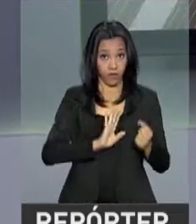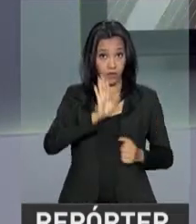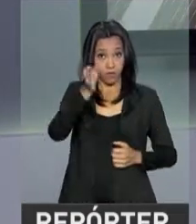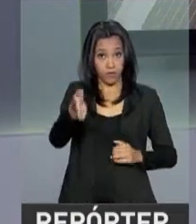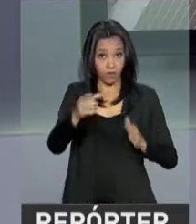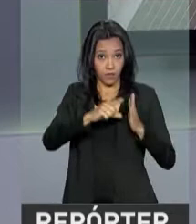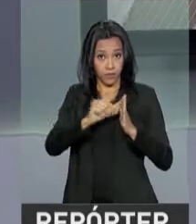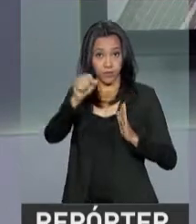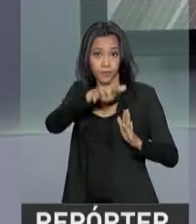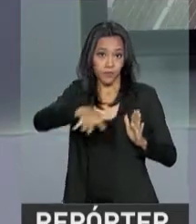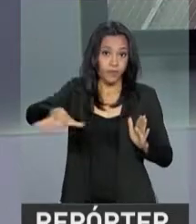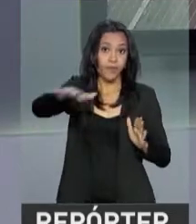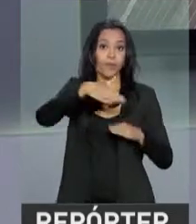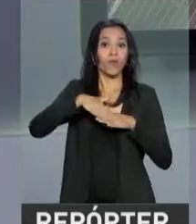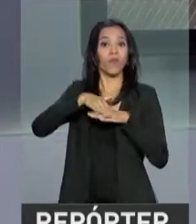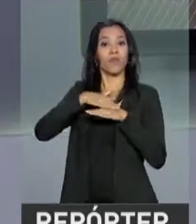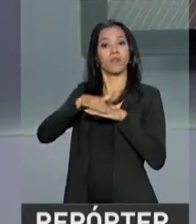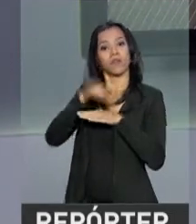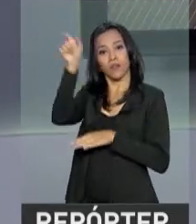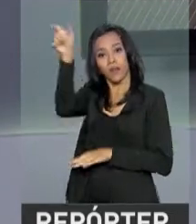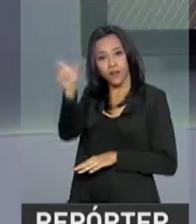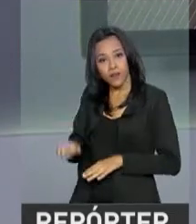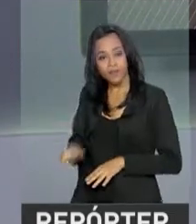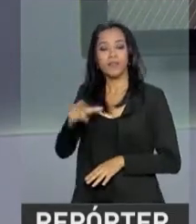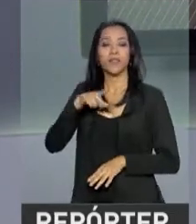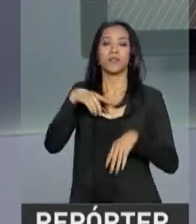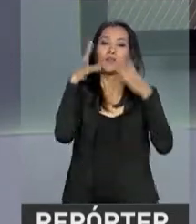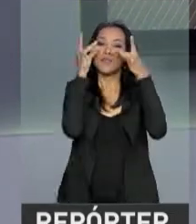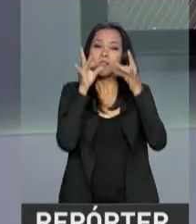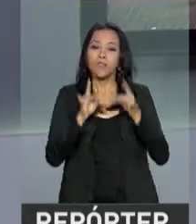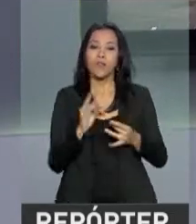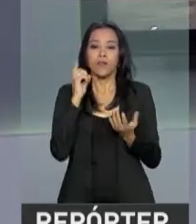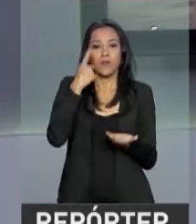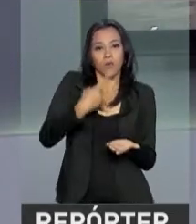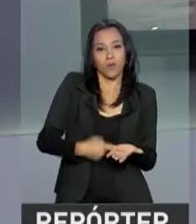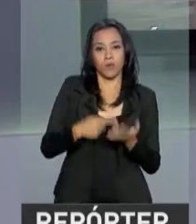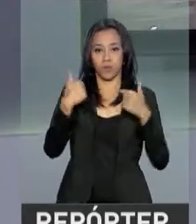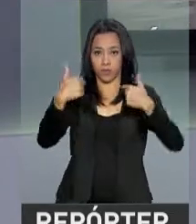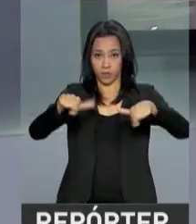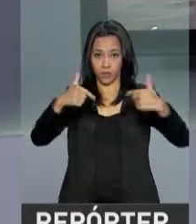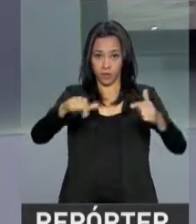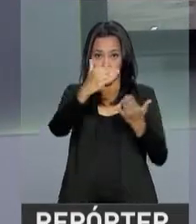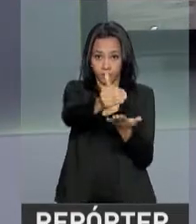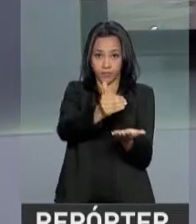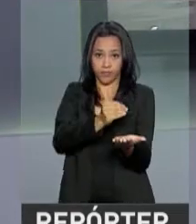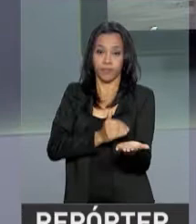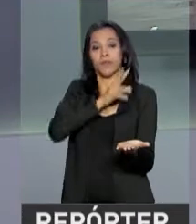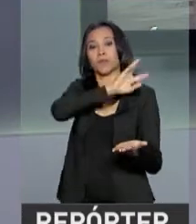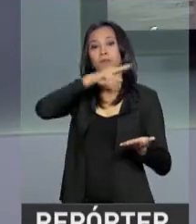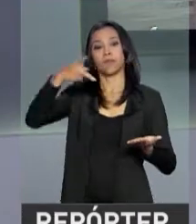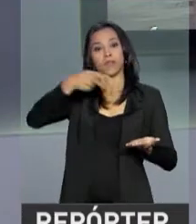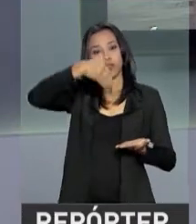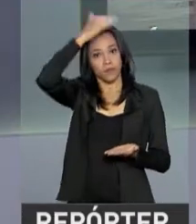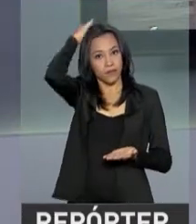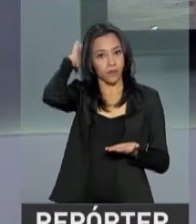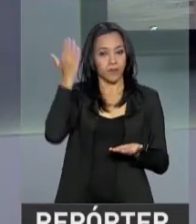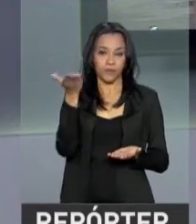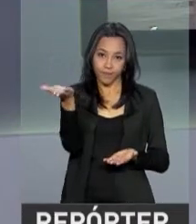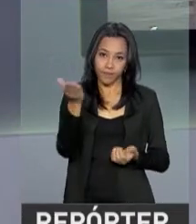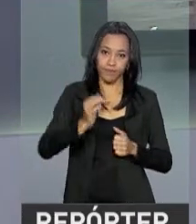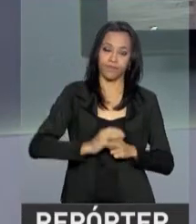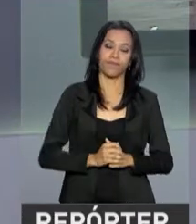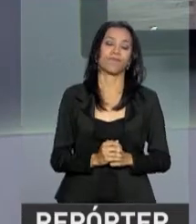para conversar com a repórter márcia fernandes que tem os detalhes da agenda do presidente michel temer olá marcinha com você